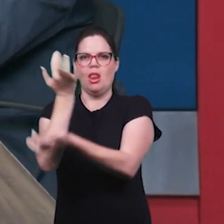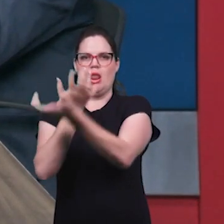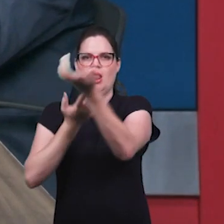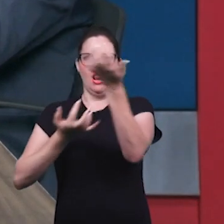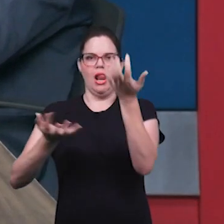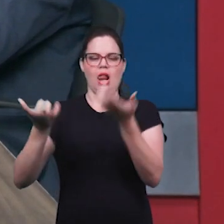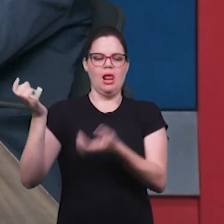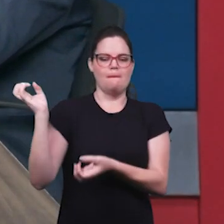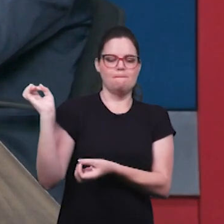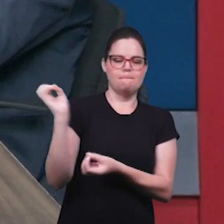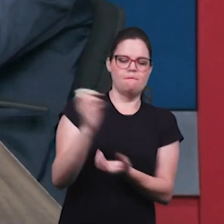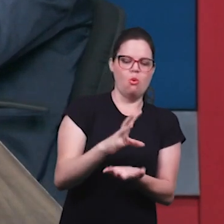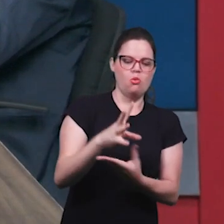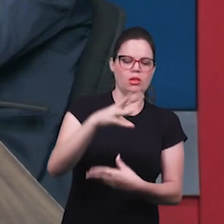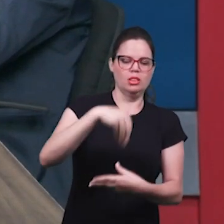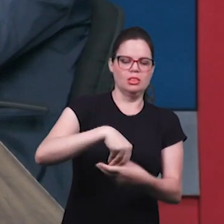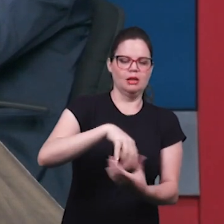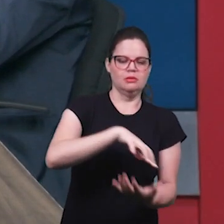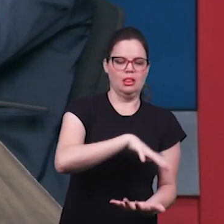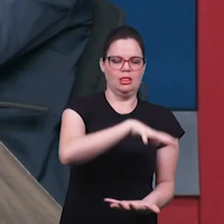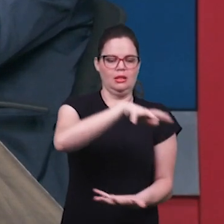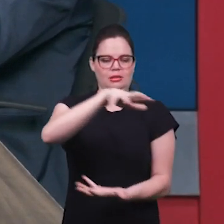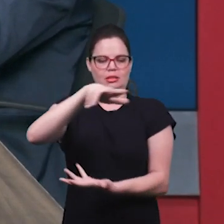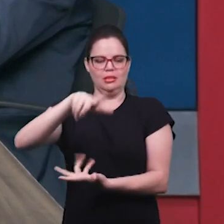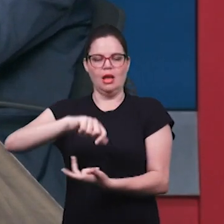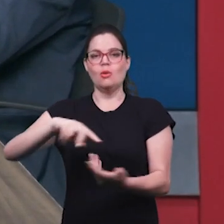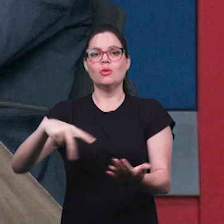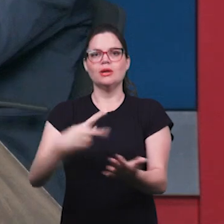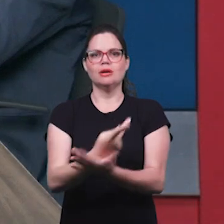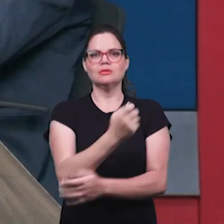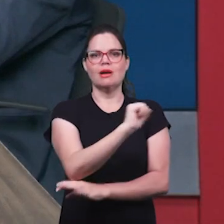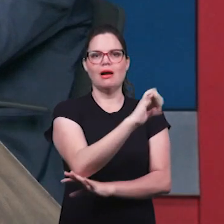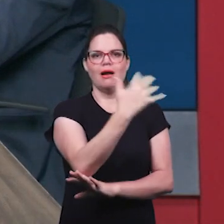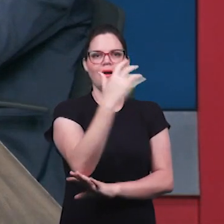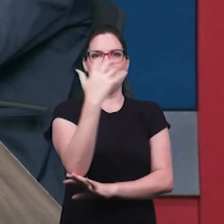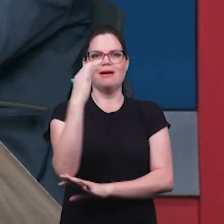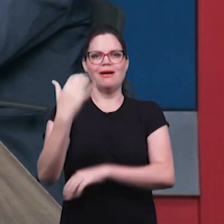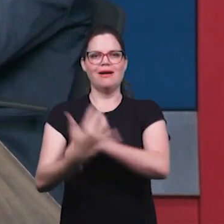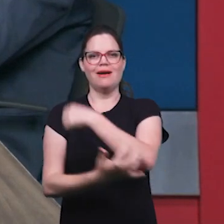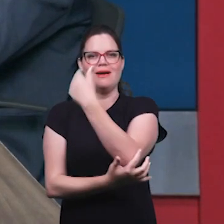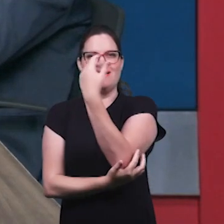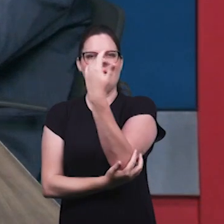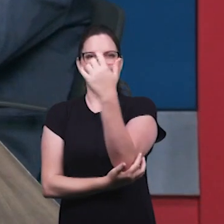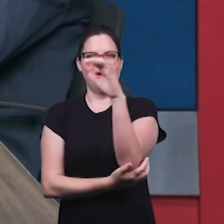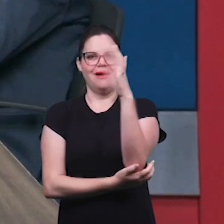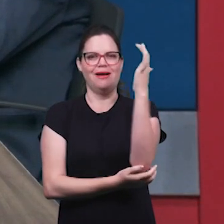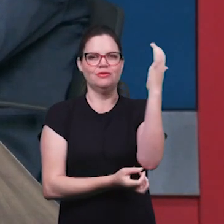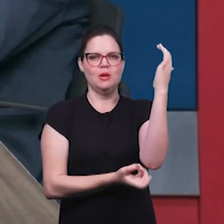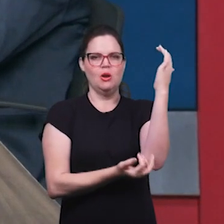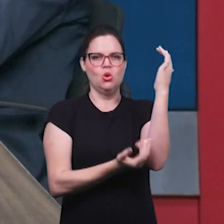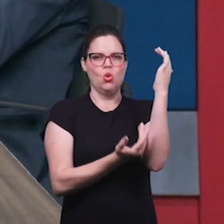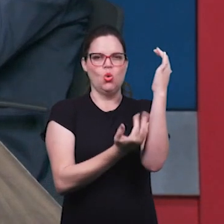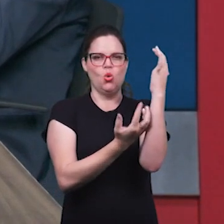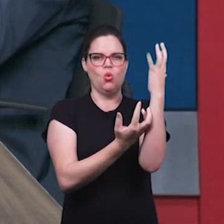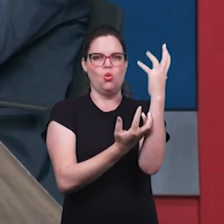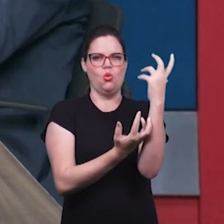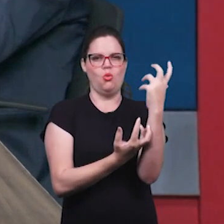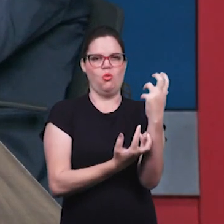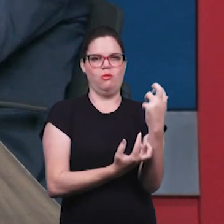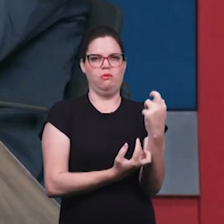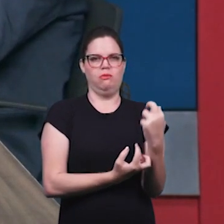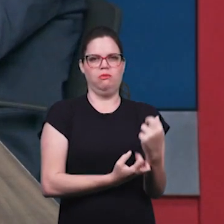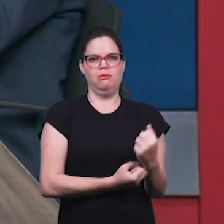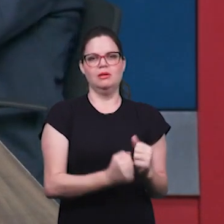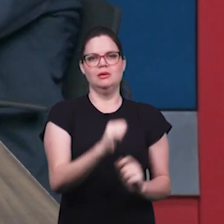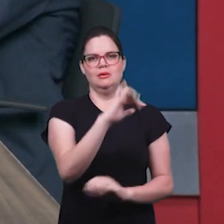sua terça parte, e queimou-se a terça parte das árvores, e toda a erva verde foi queimada.